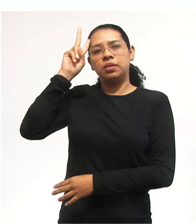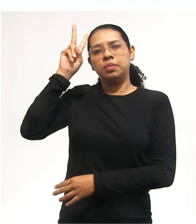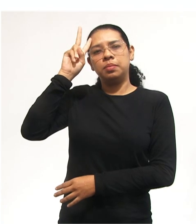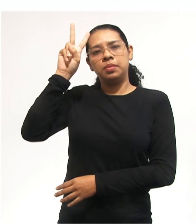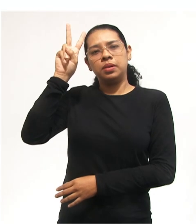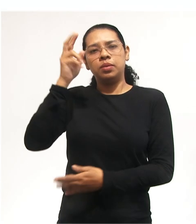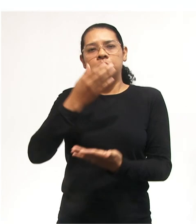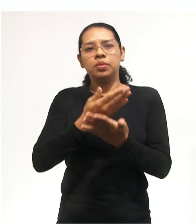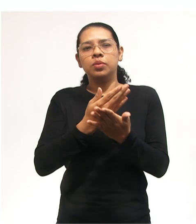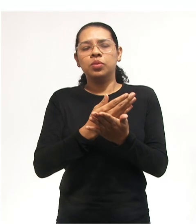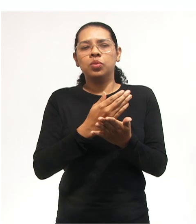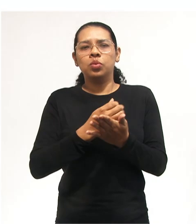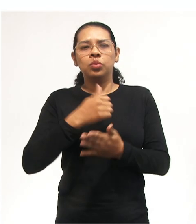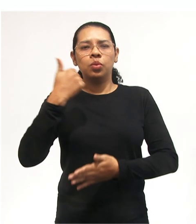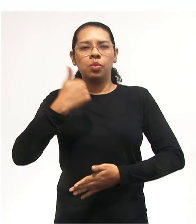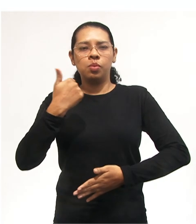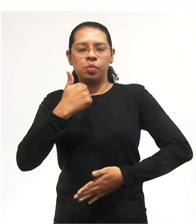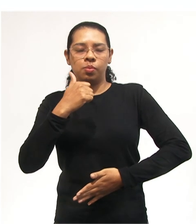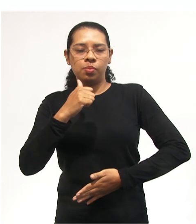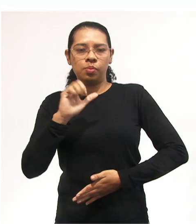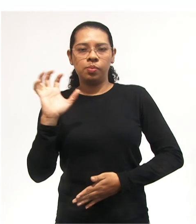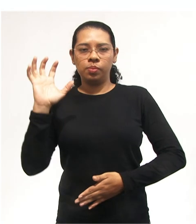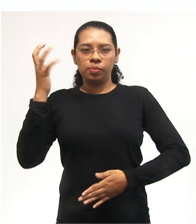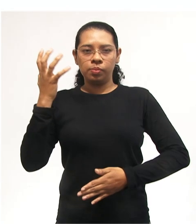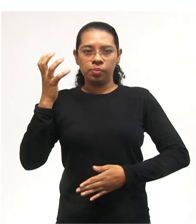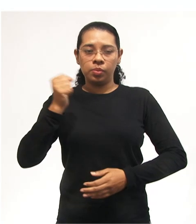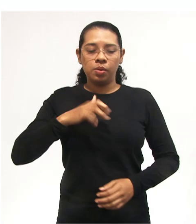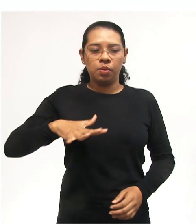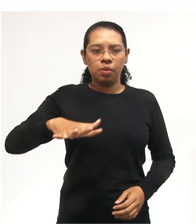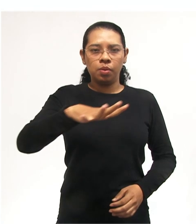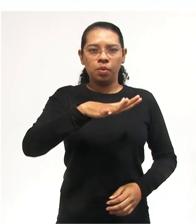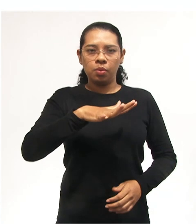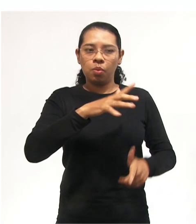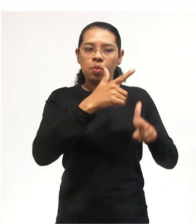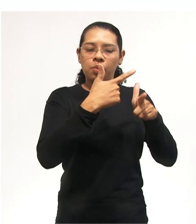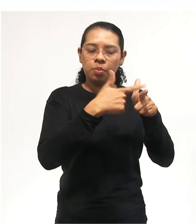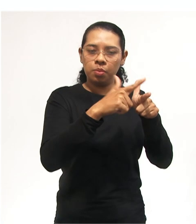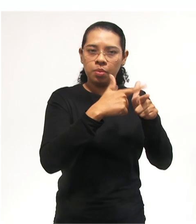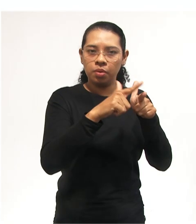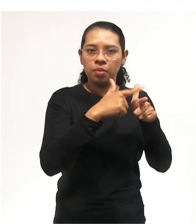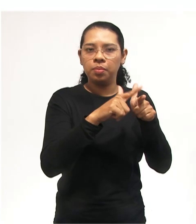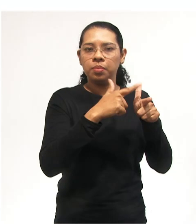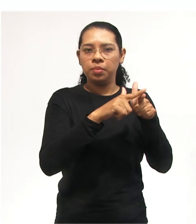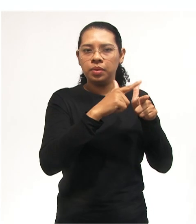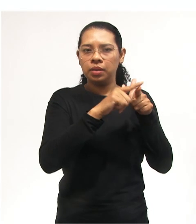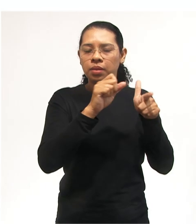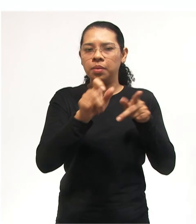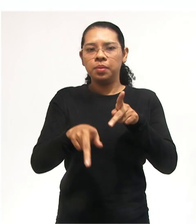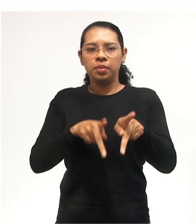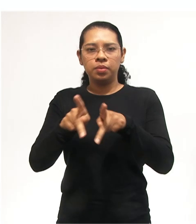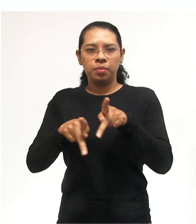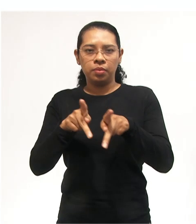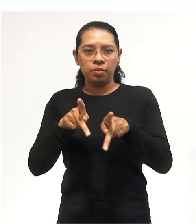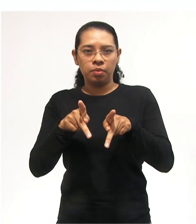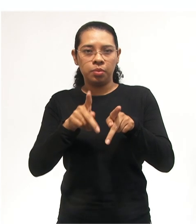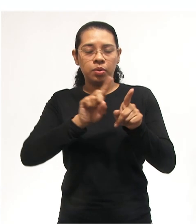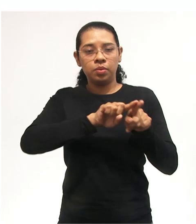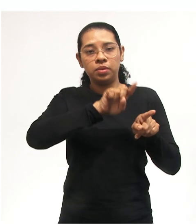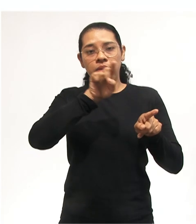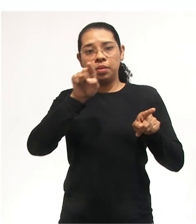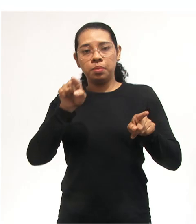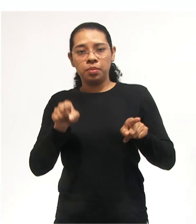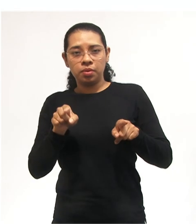uma demanda da sociedade, um problema público, né, para o direcionamento de inovações que